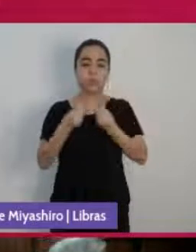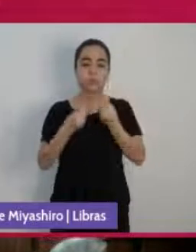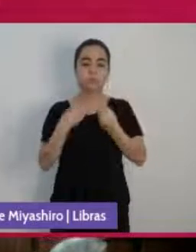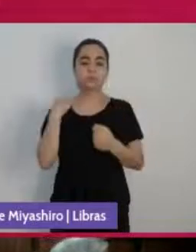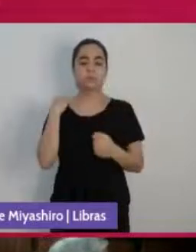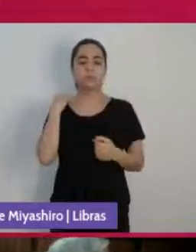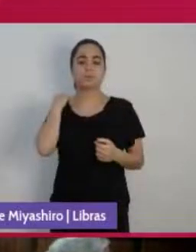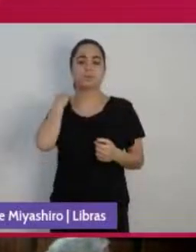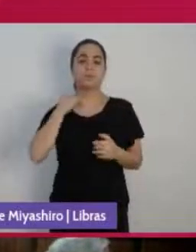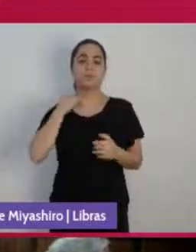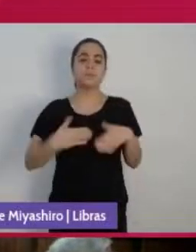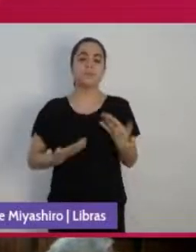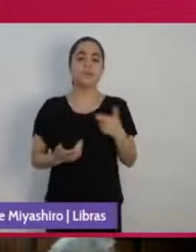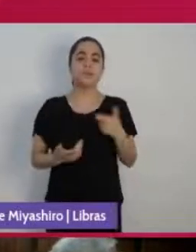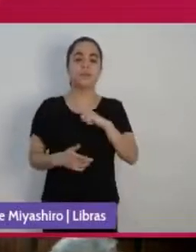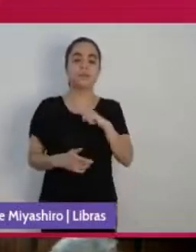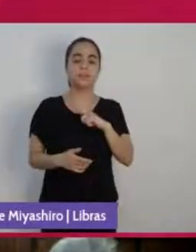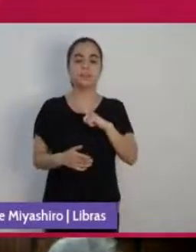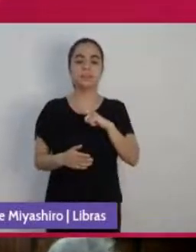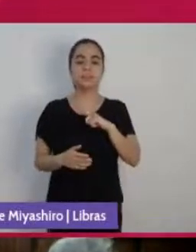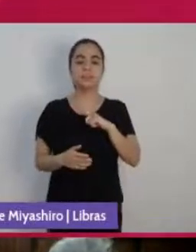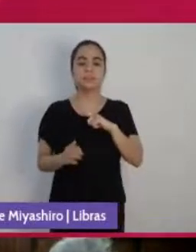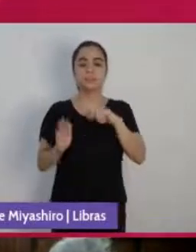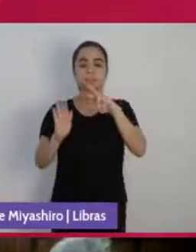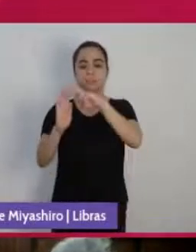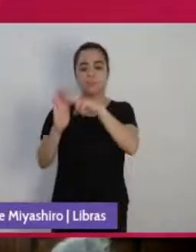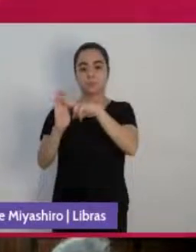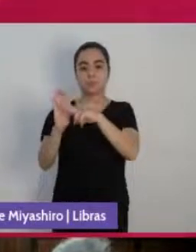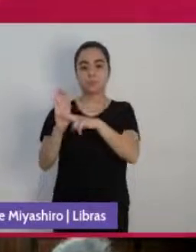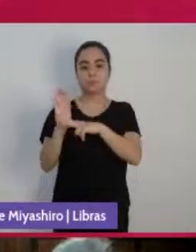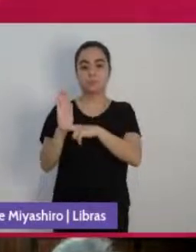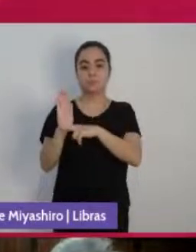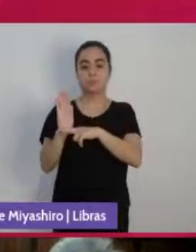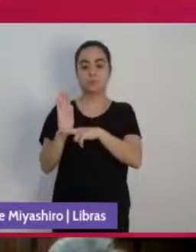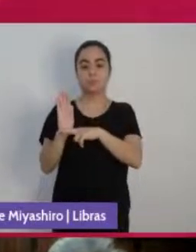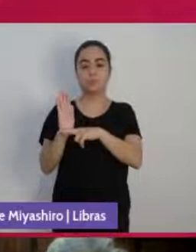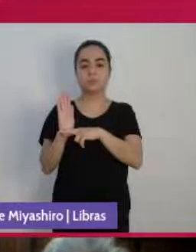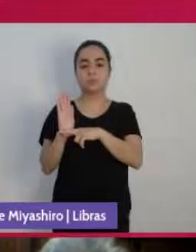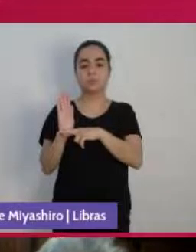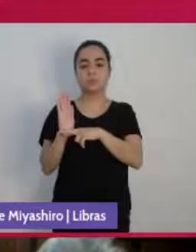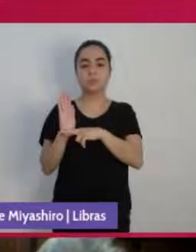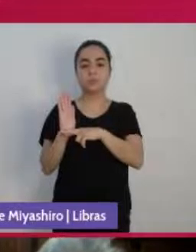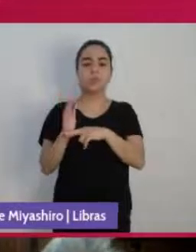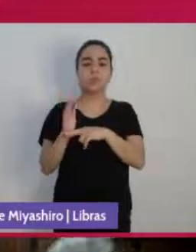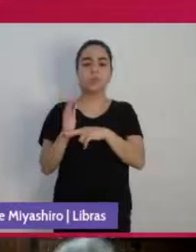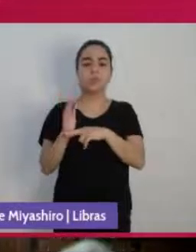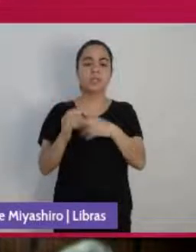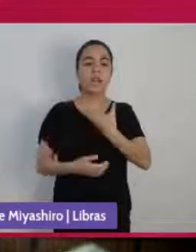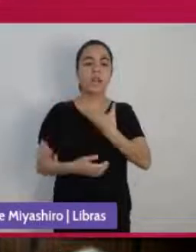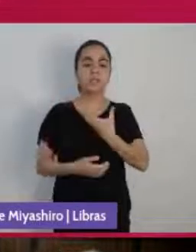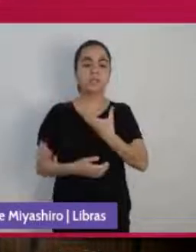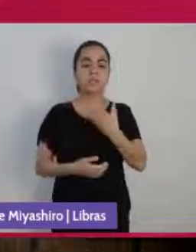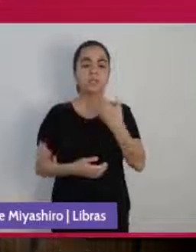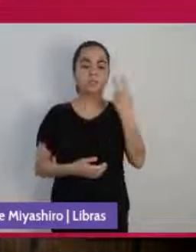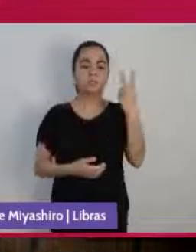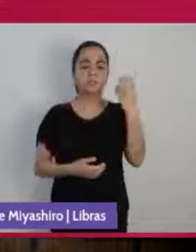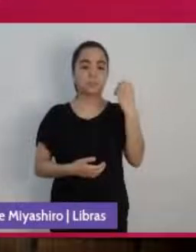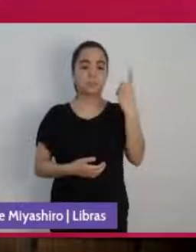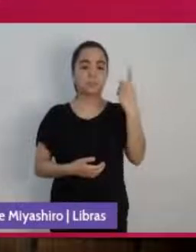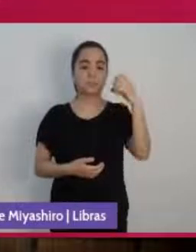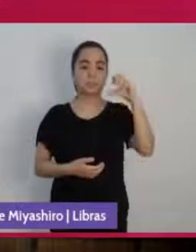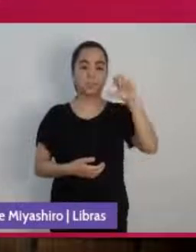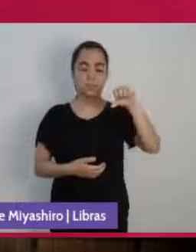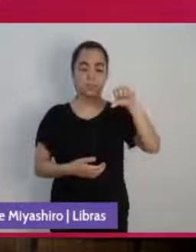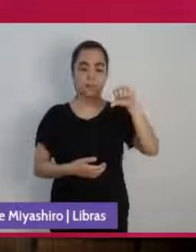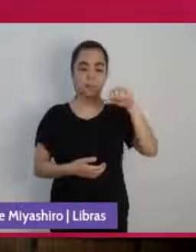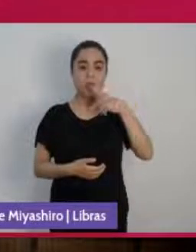Bom, a gente tem uma normativa de dezembro de 2019 que fala